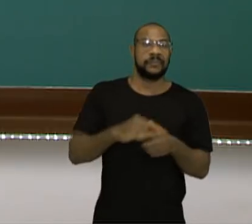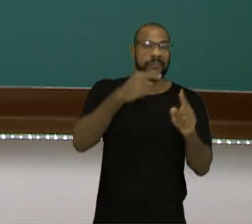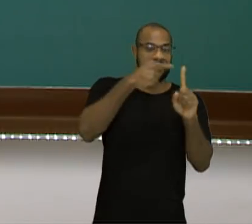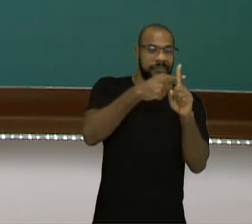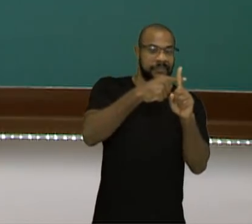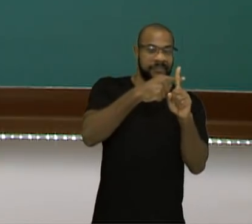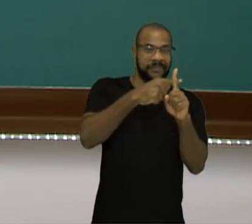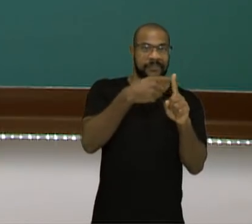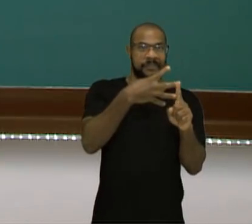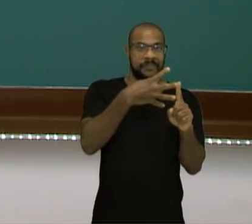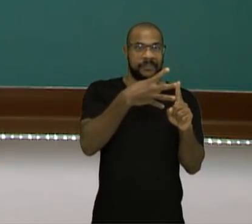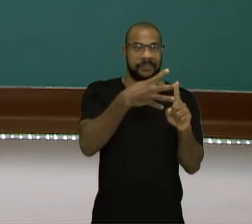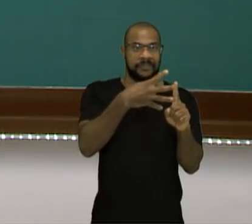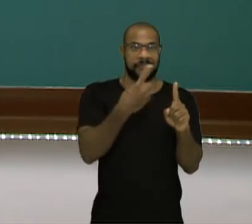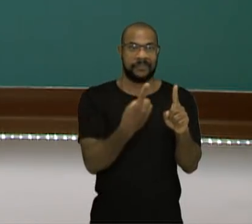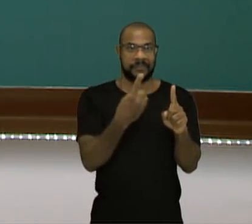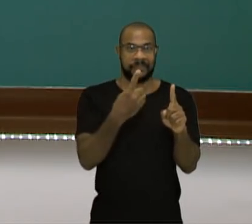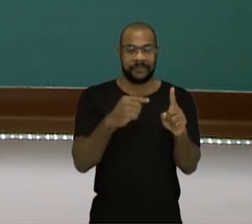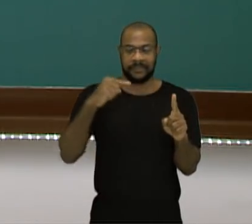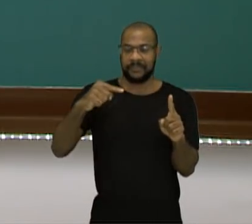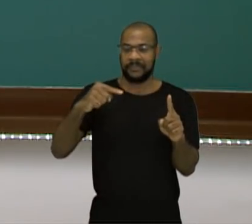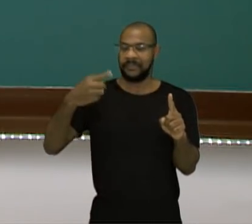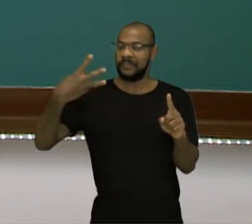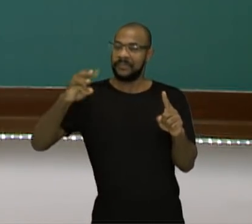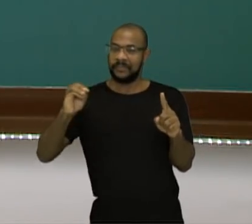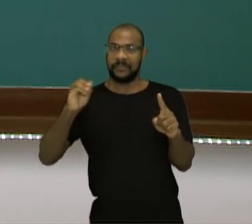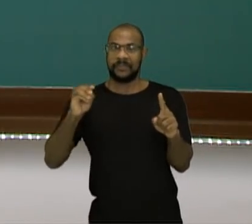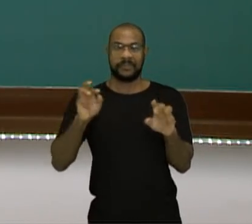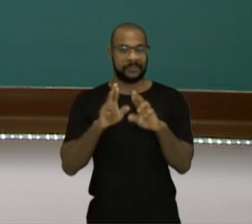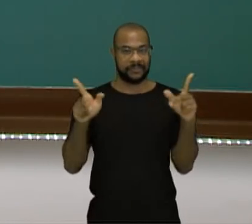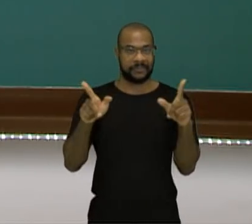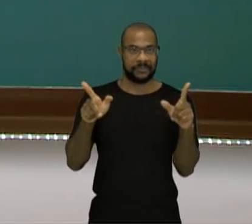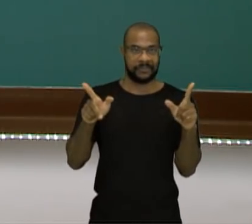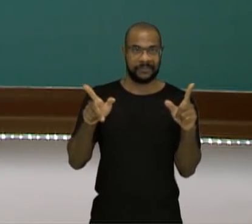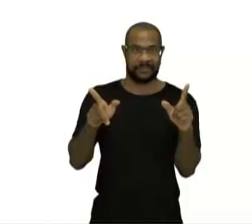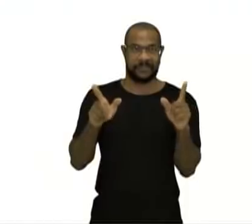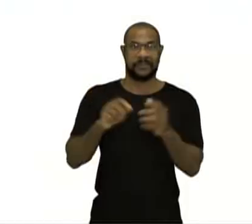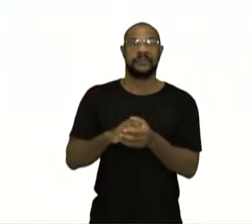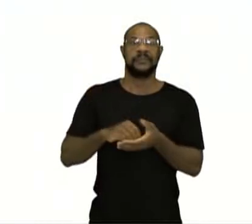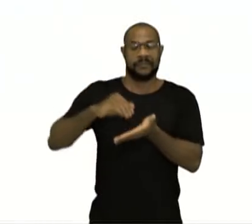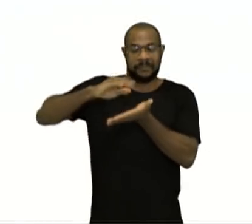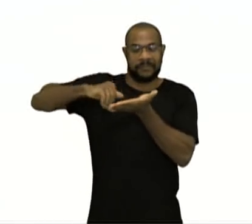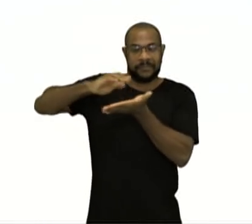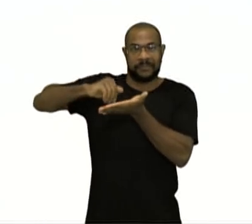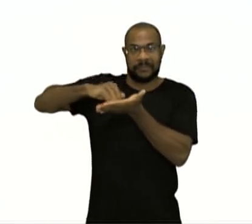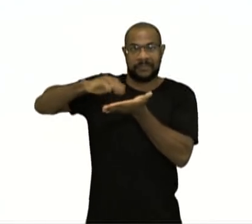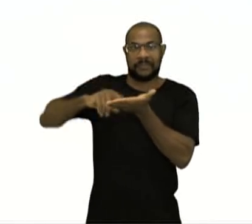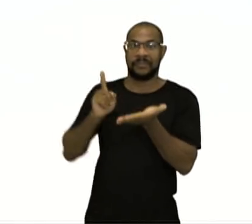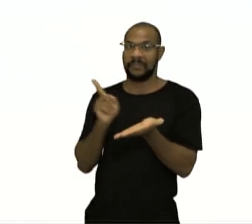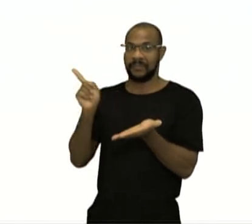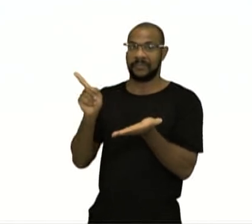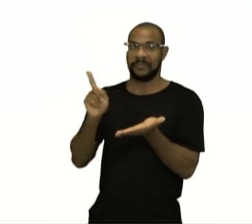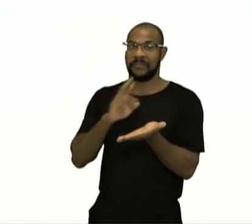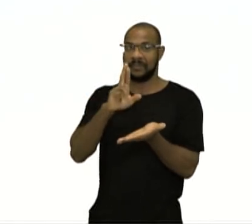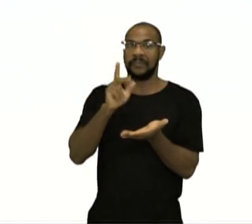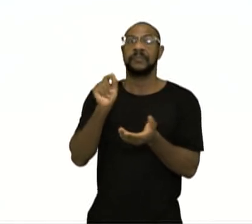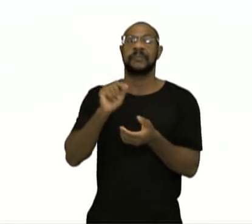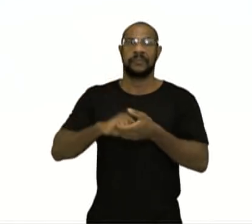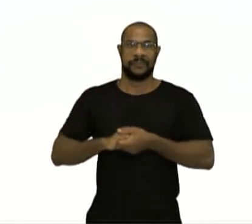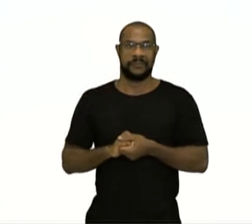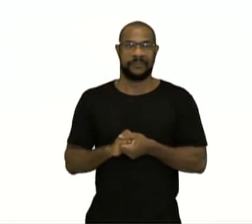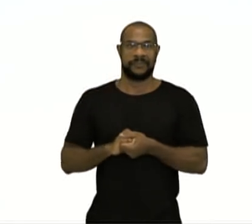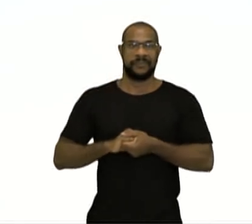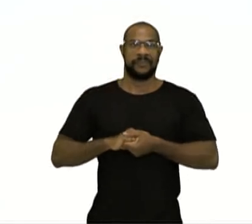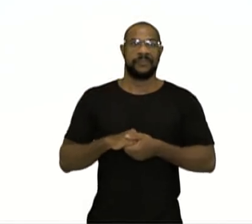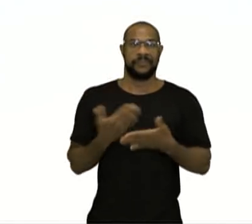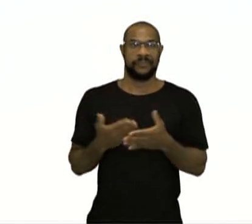temos dois números com sinais diferentes, então vamos subtrair, diminuir, e na resposta a gente pega o sinal do maior